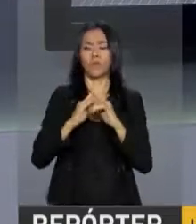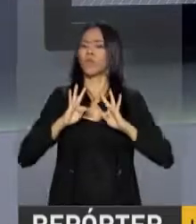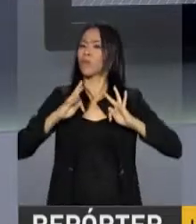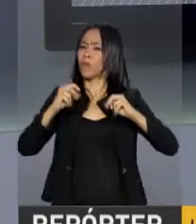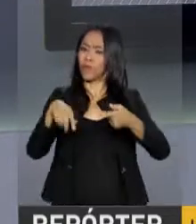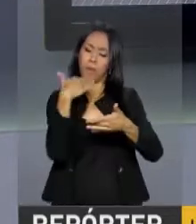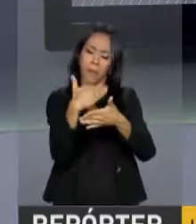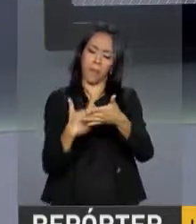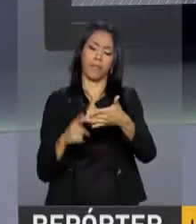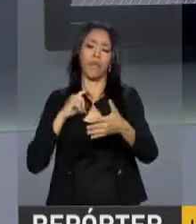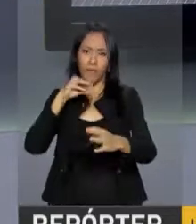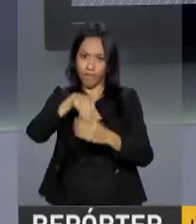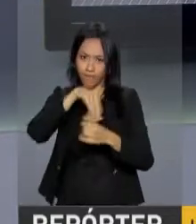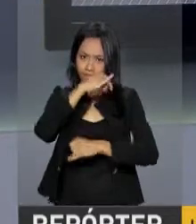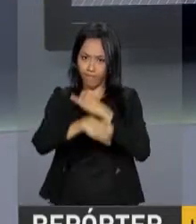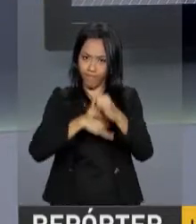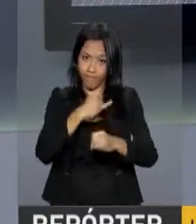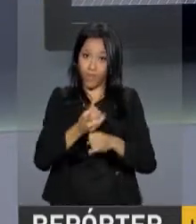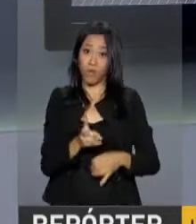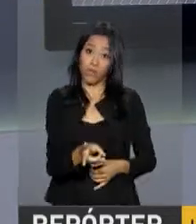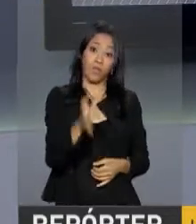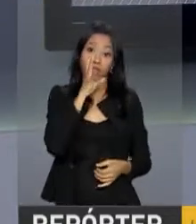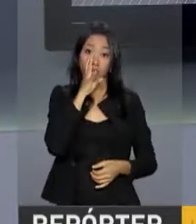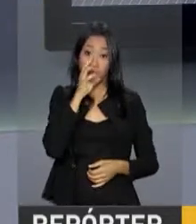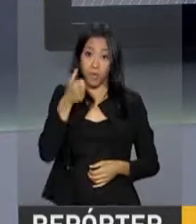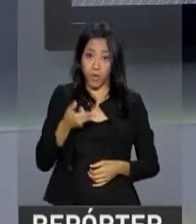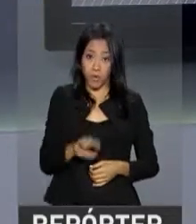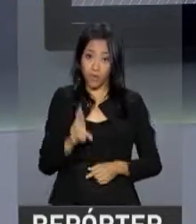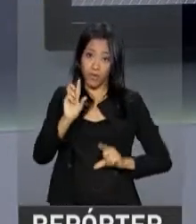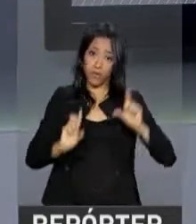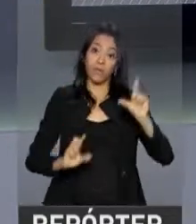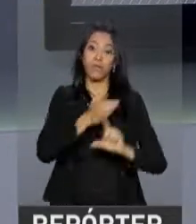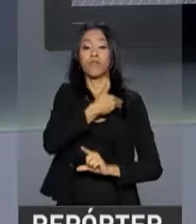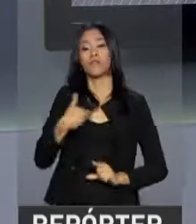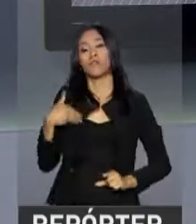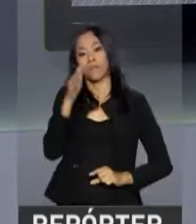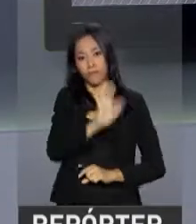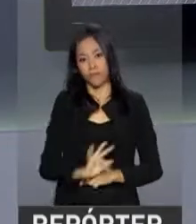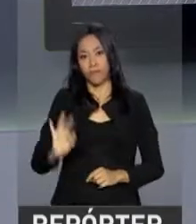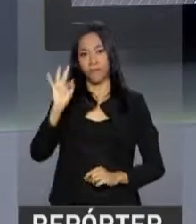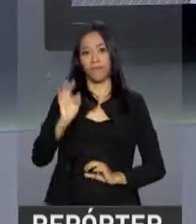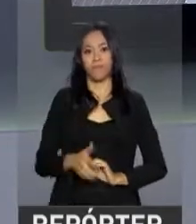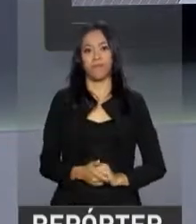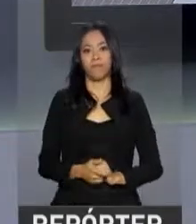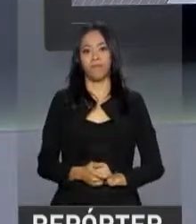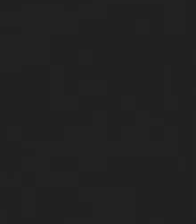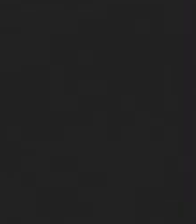toda a nossa programação também está na internet. Continue na NBR, a TV do Governo Federal.